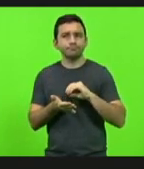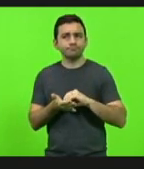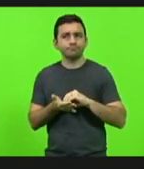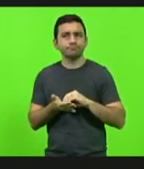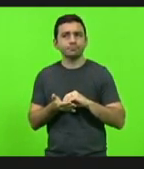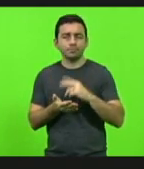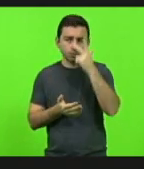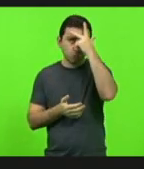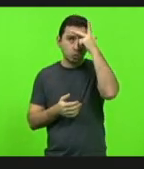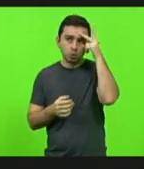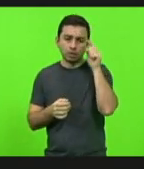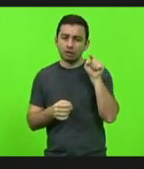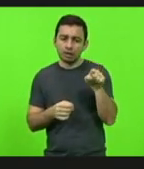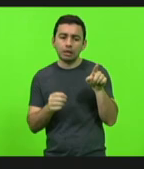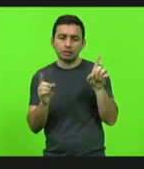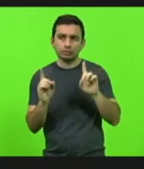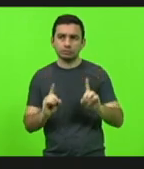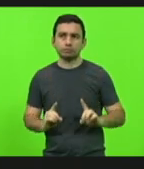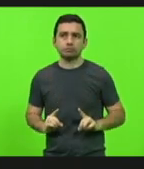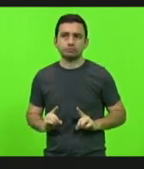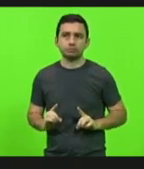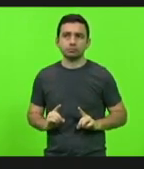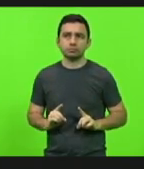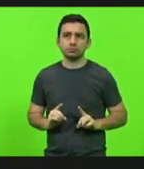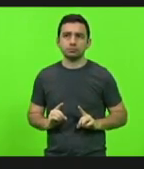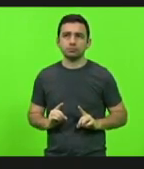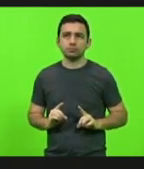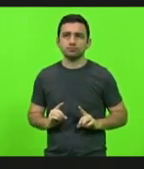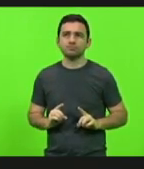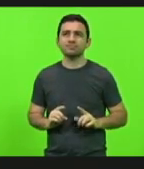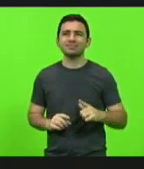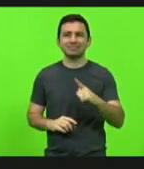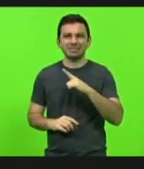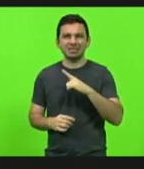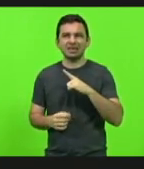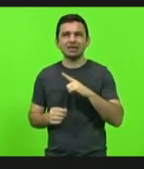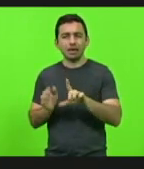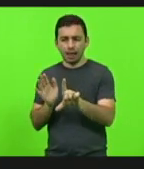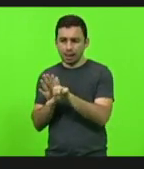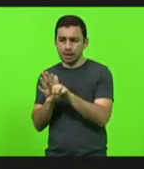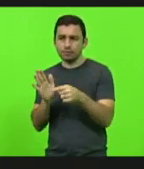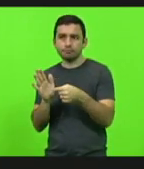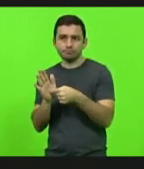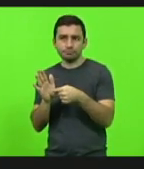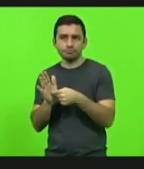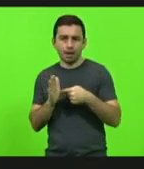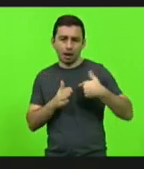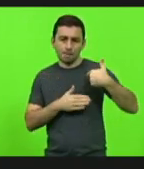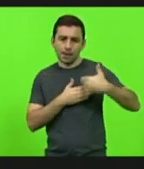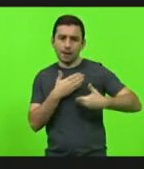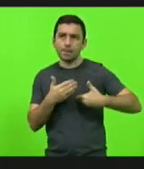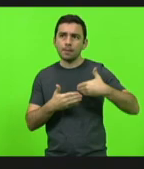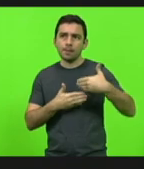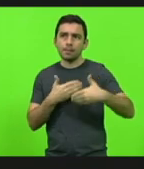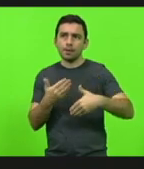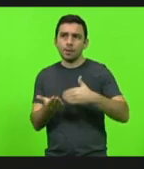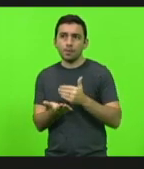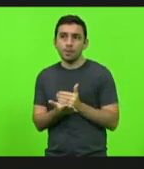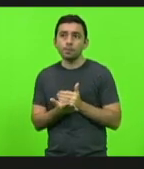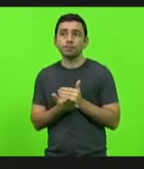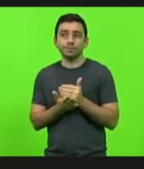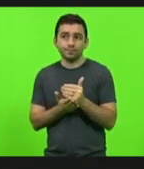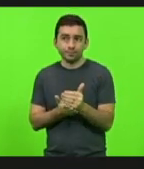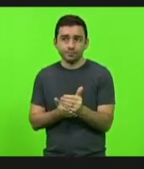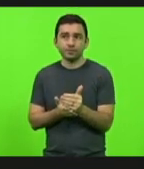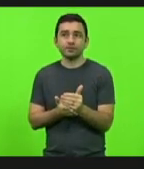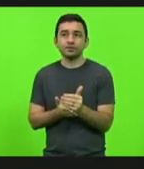causa da pessoa com deficiência então nós temos várias leis durante todo esse período né que começou quando a